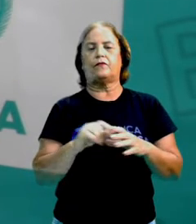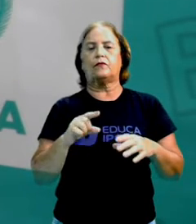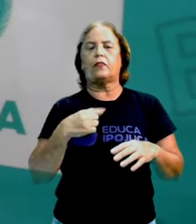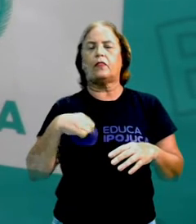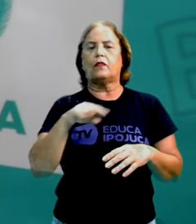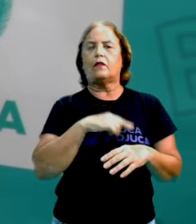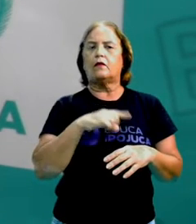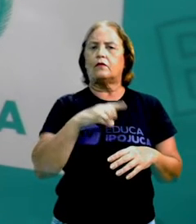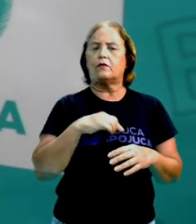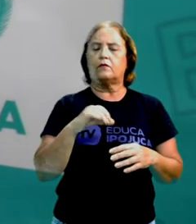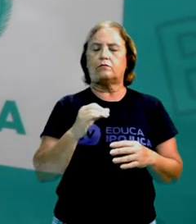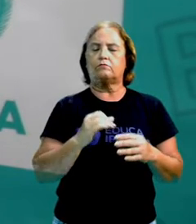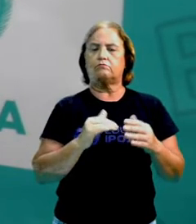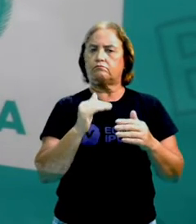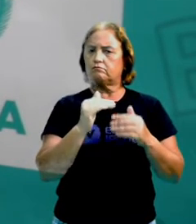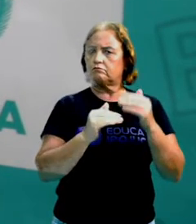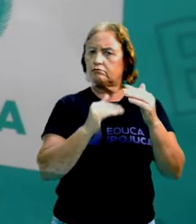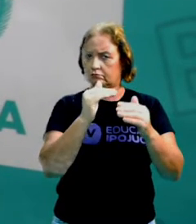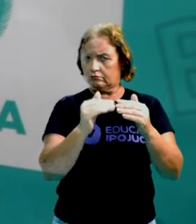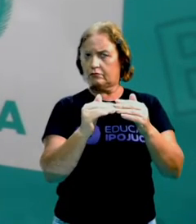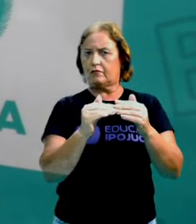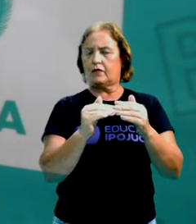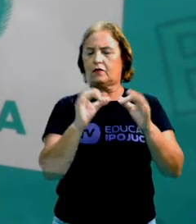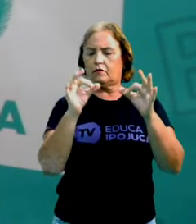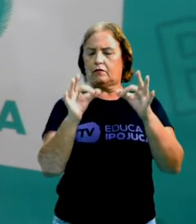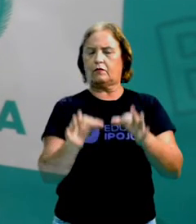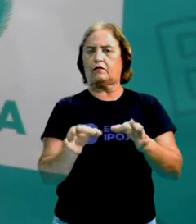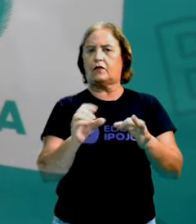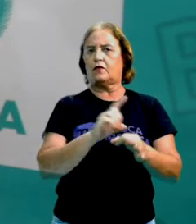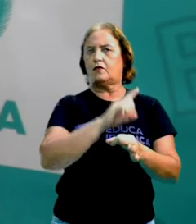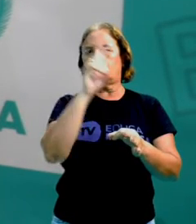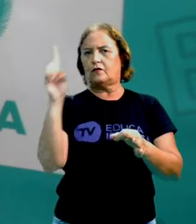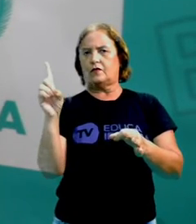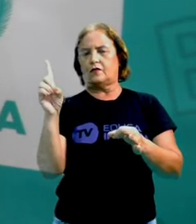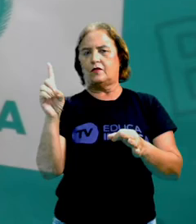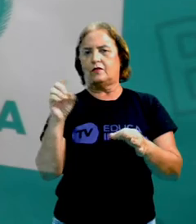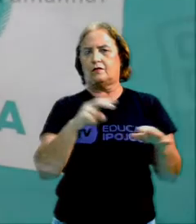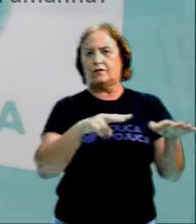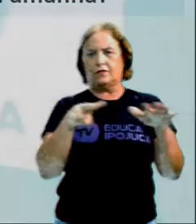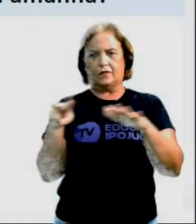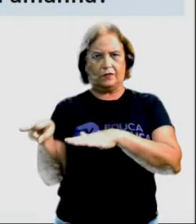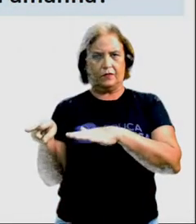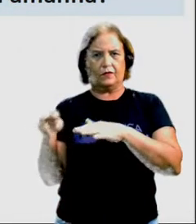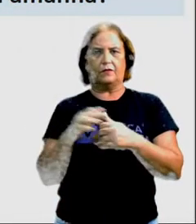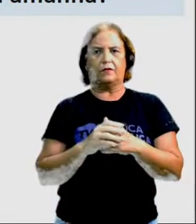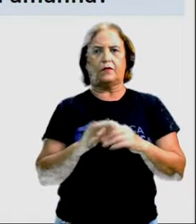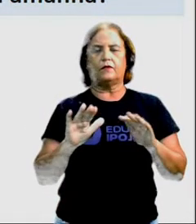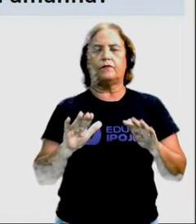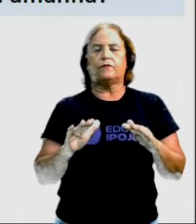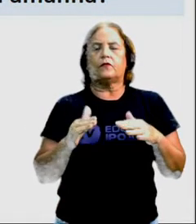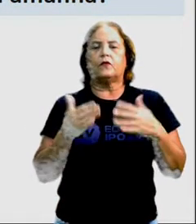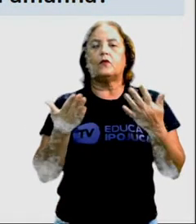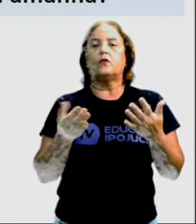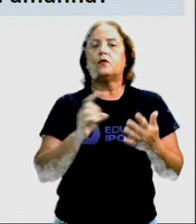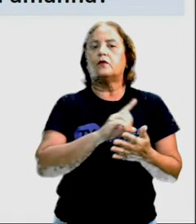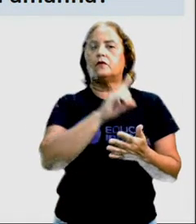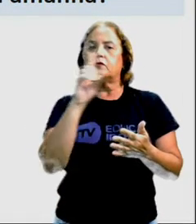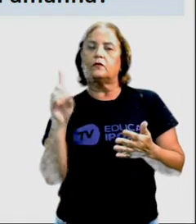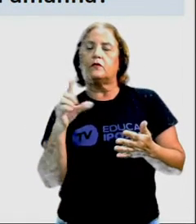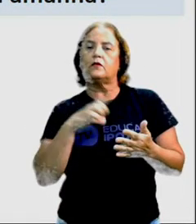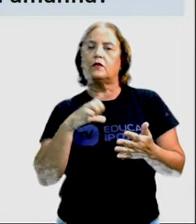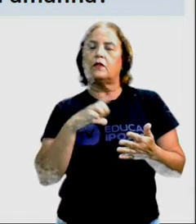uma sequência correta dos nomes dos dias da semana vocês viram quantos dias temos na